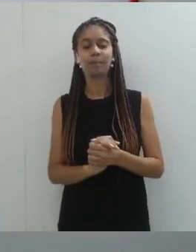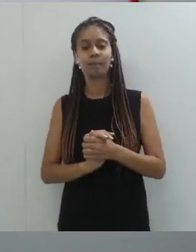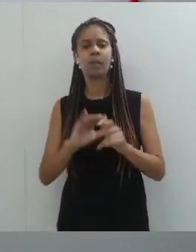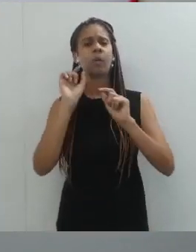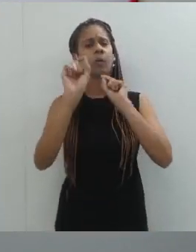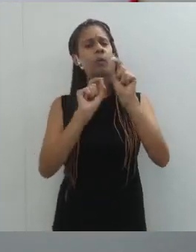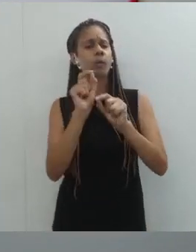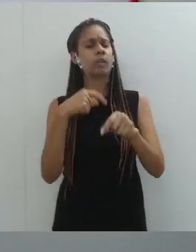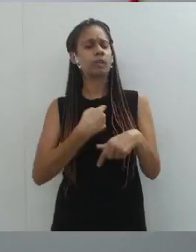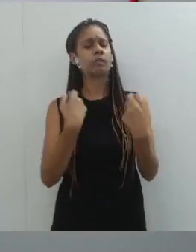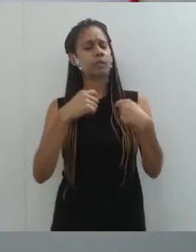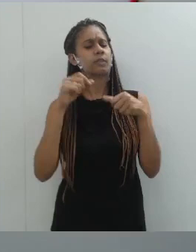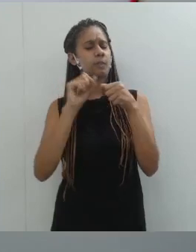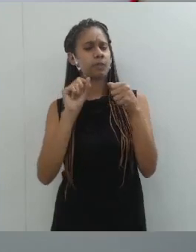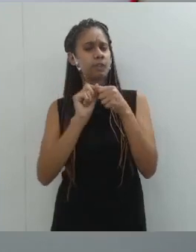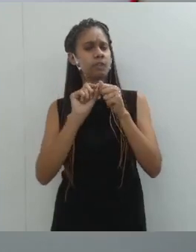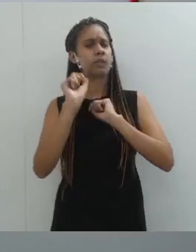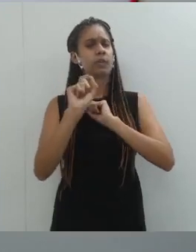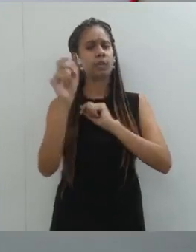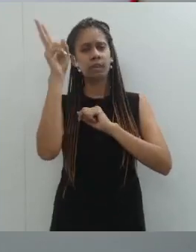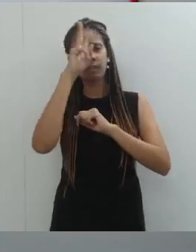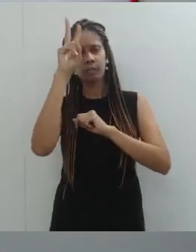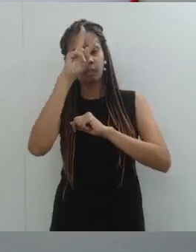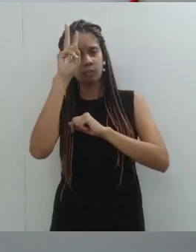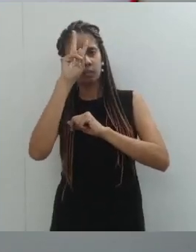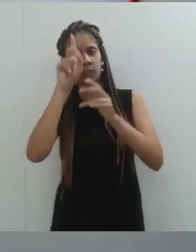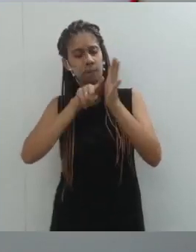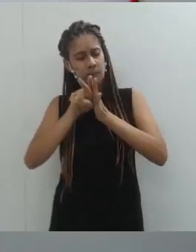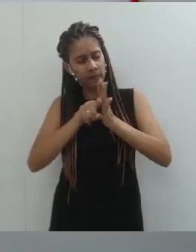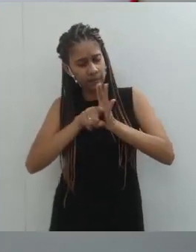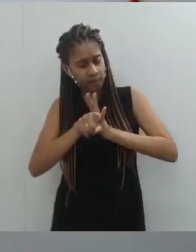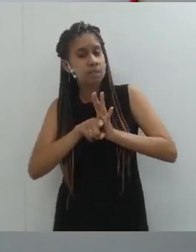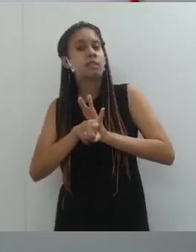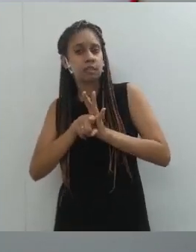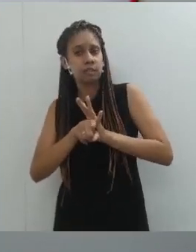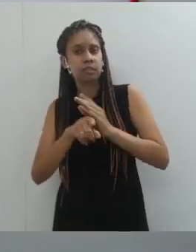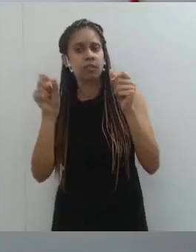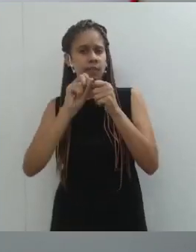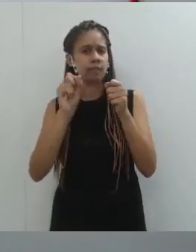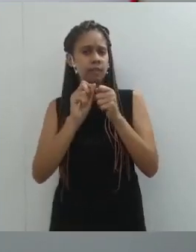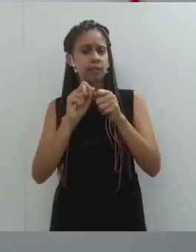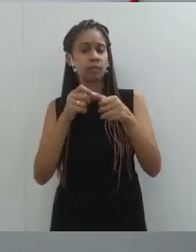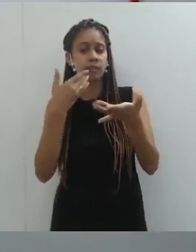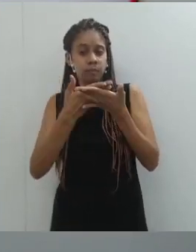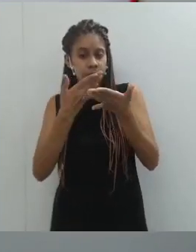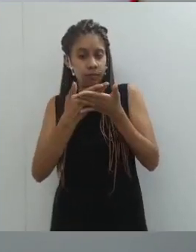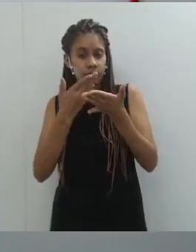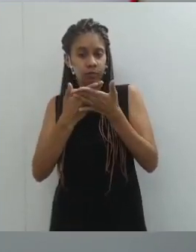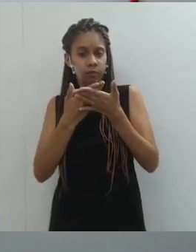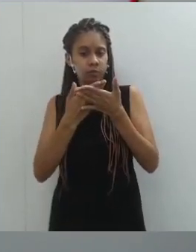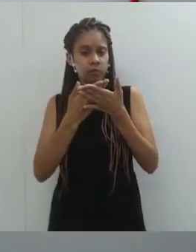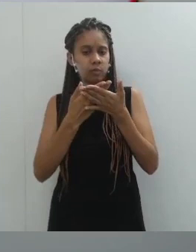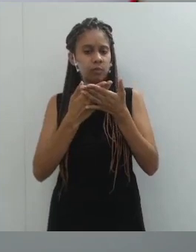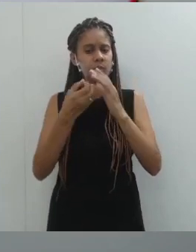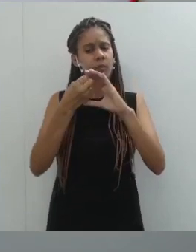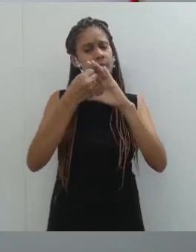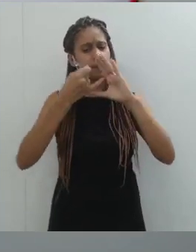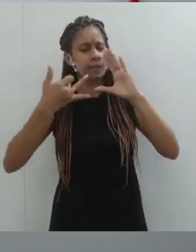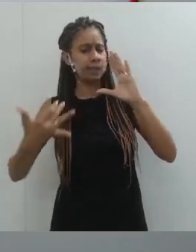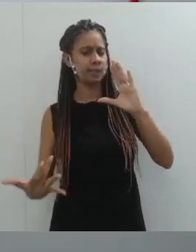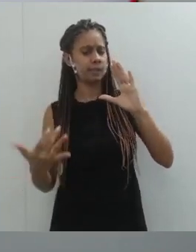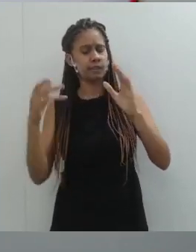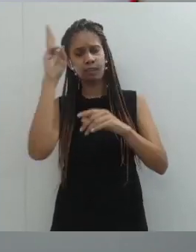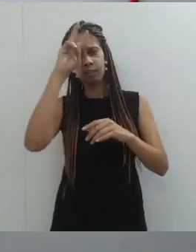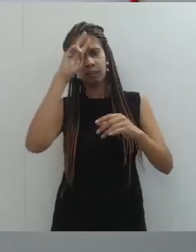tem que fazer ao estudo? O que é que o historiador faz quando vai estudar algum aspecto da historiografia, da história mundial,